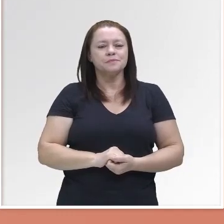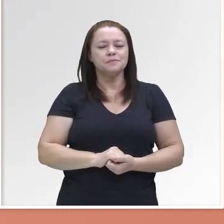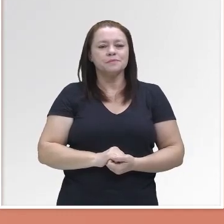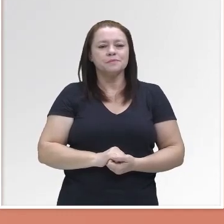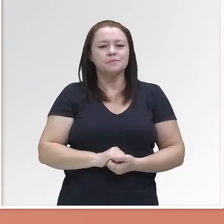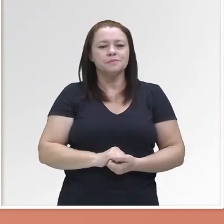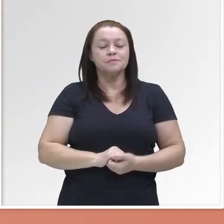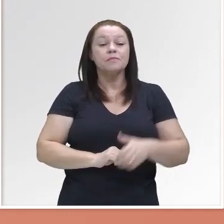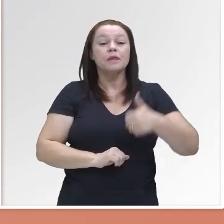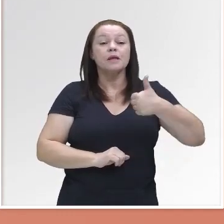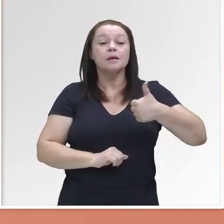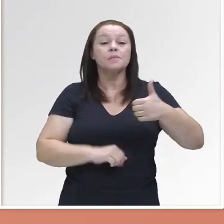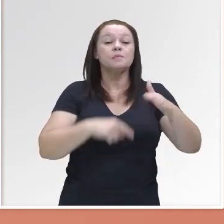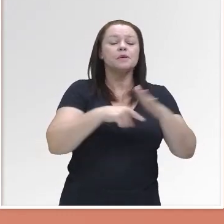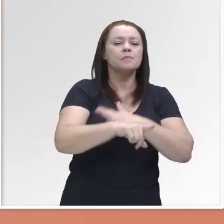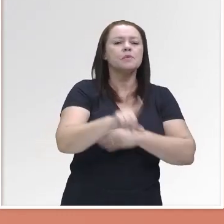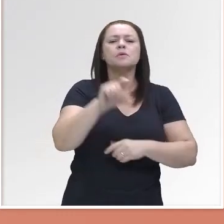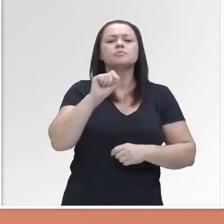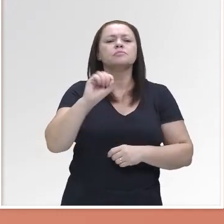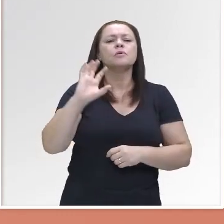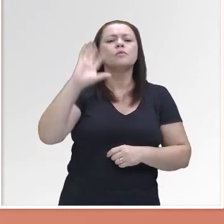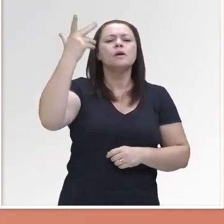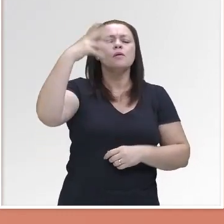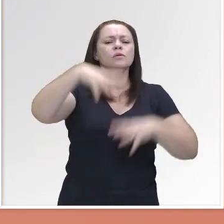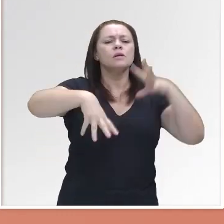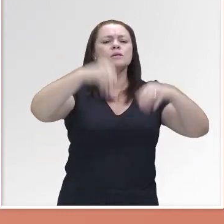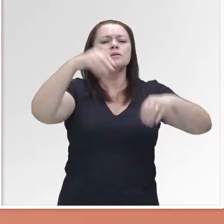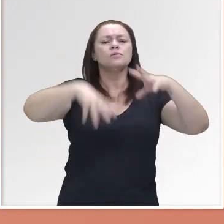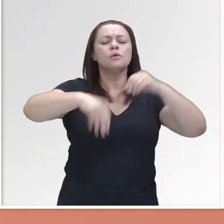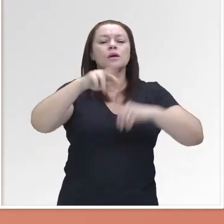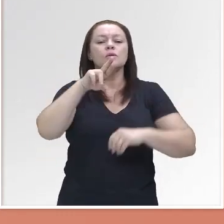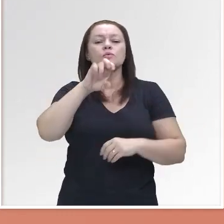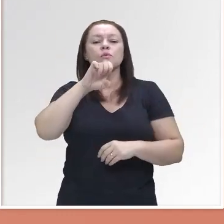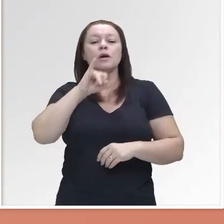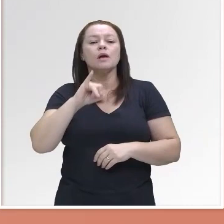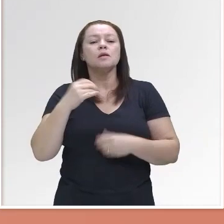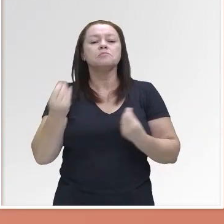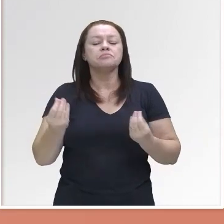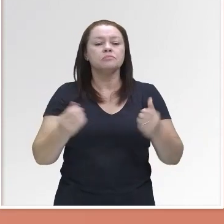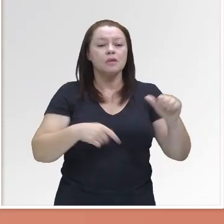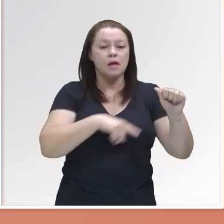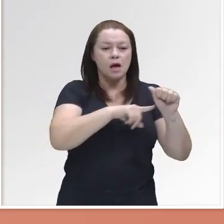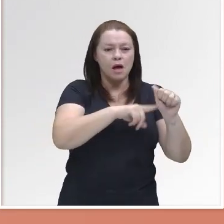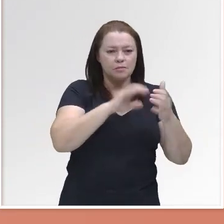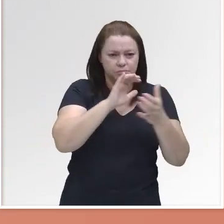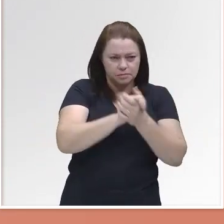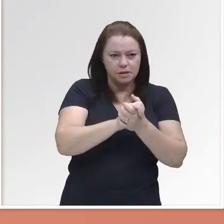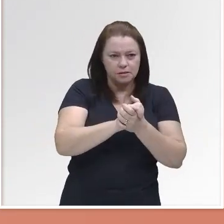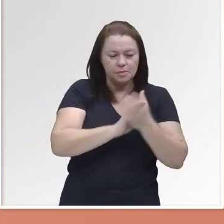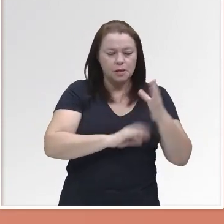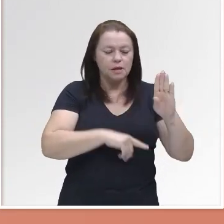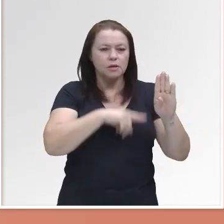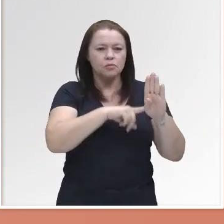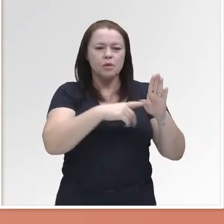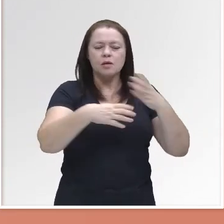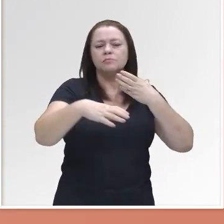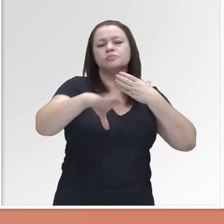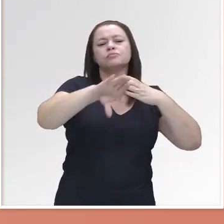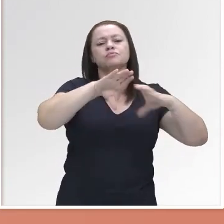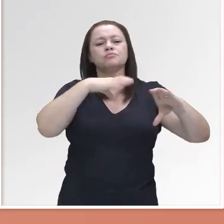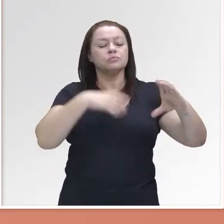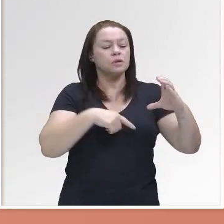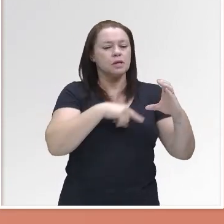O que estava havendo no reino do rei Tritão? A. Casamento. B. Concerto.